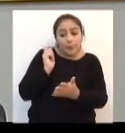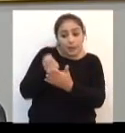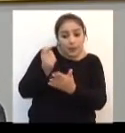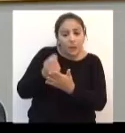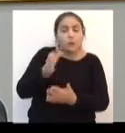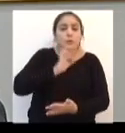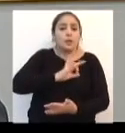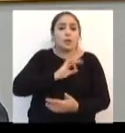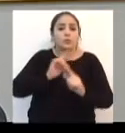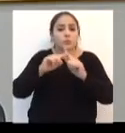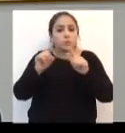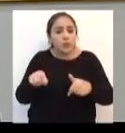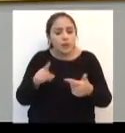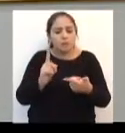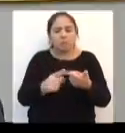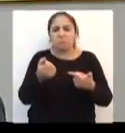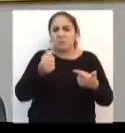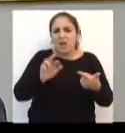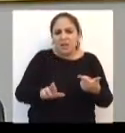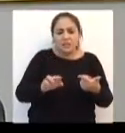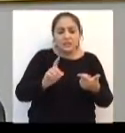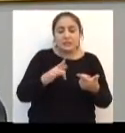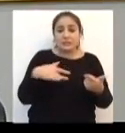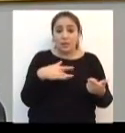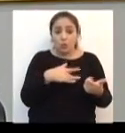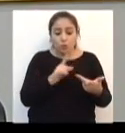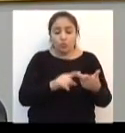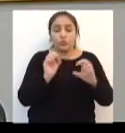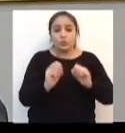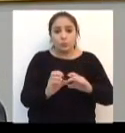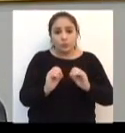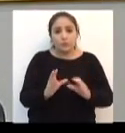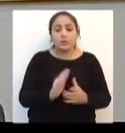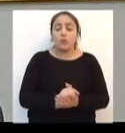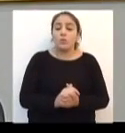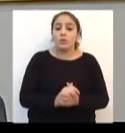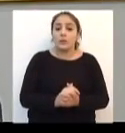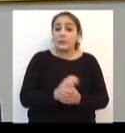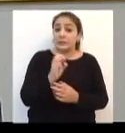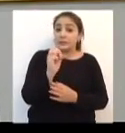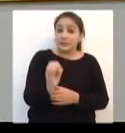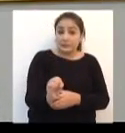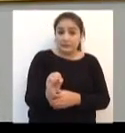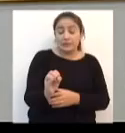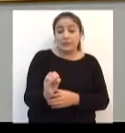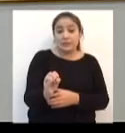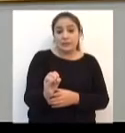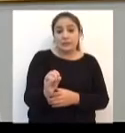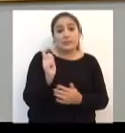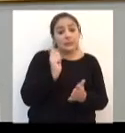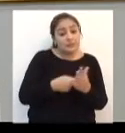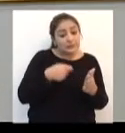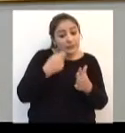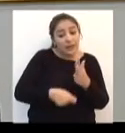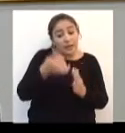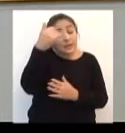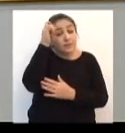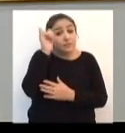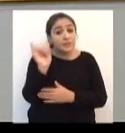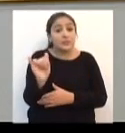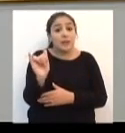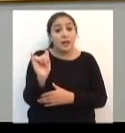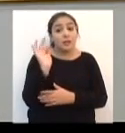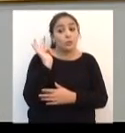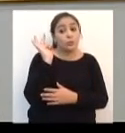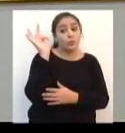mais variadas áreas, educação, saúde. A medida ela visa exatamente isso, se precaver caso a gente enfrente um